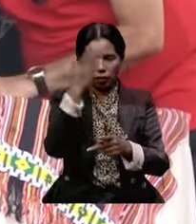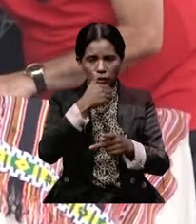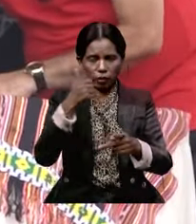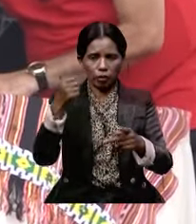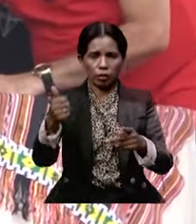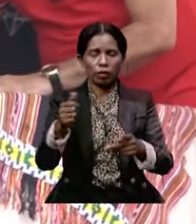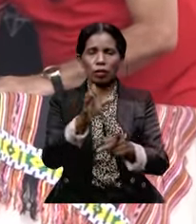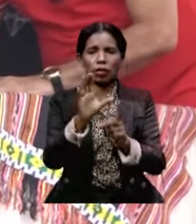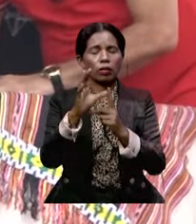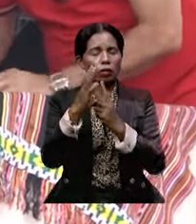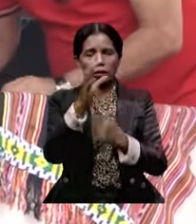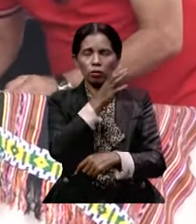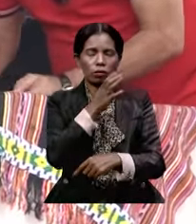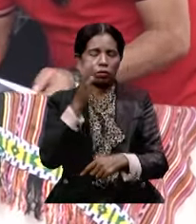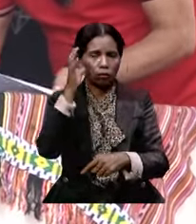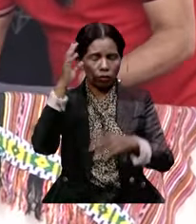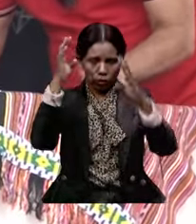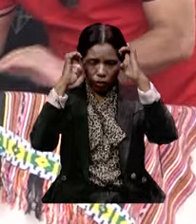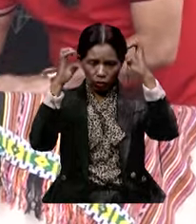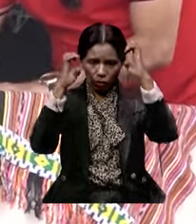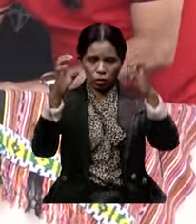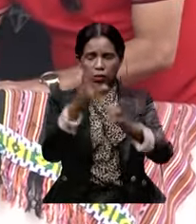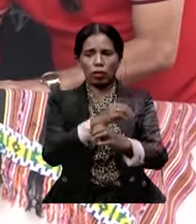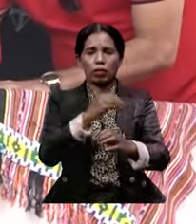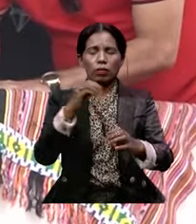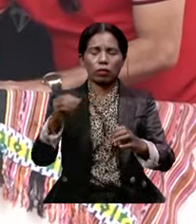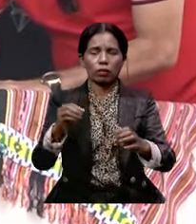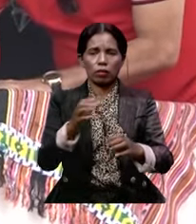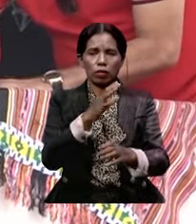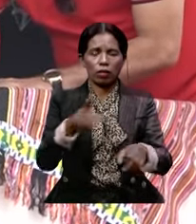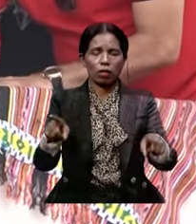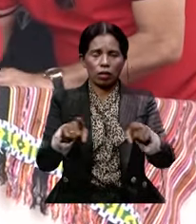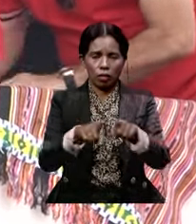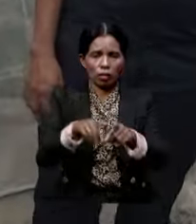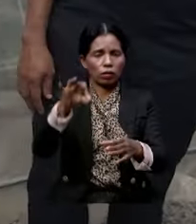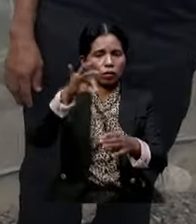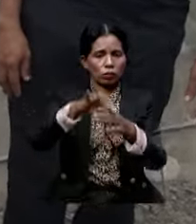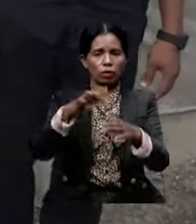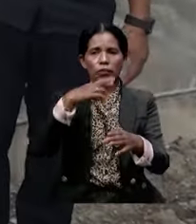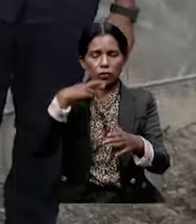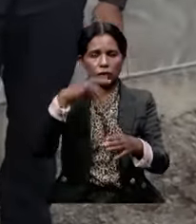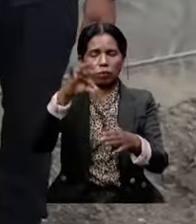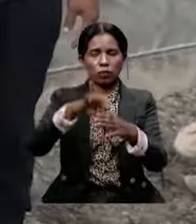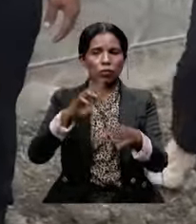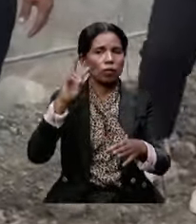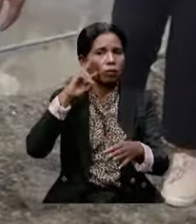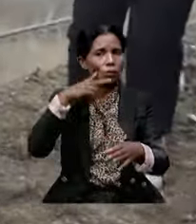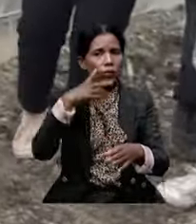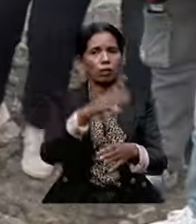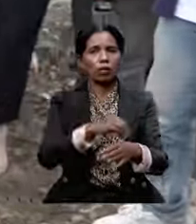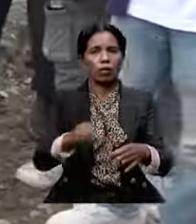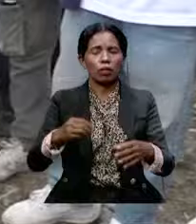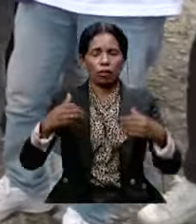intercâmbio cultural, educação, aquacultura, no agricultura, anessan cuda hare, cuda modo, horticultura,